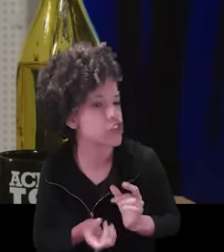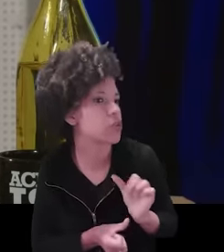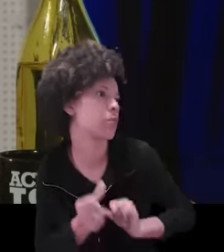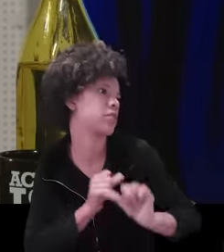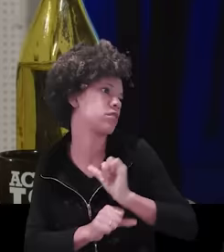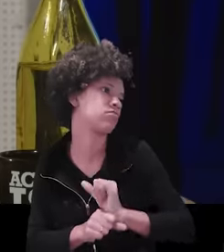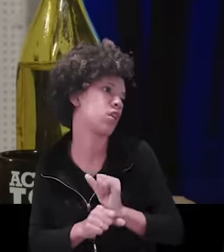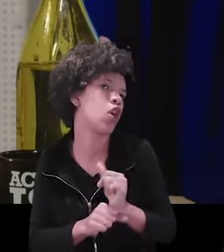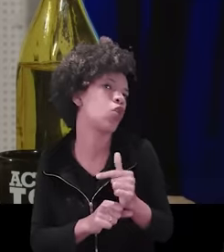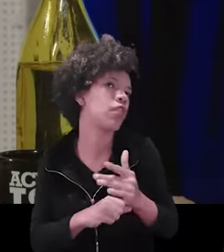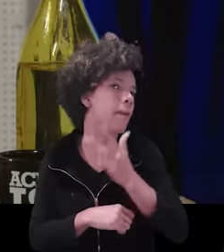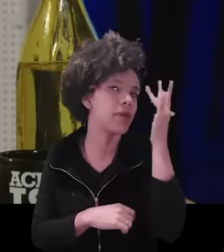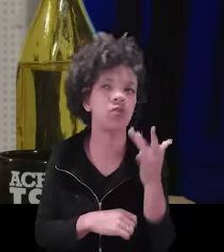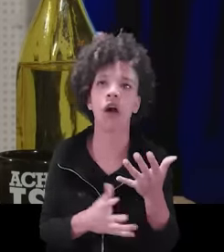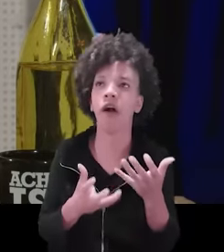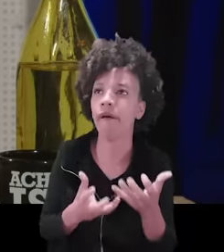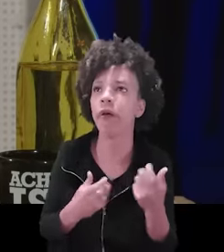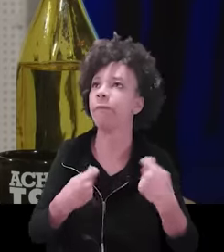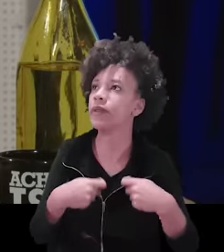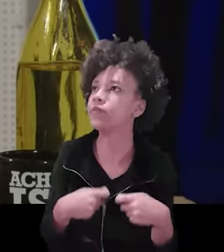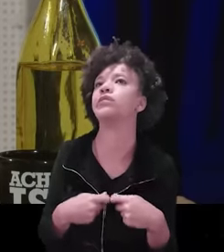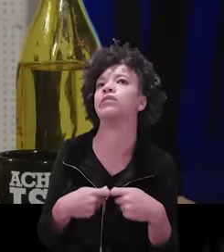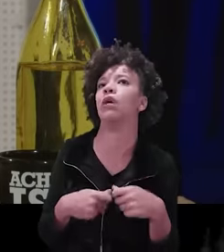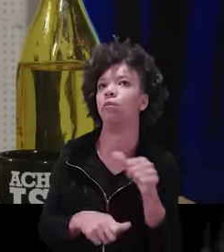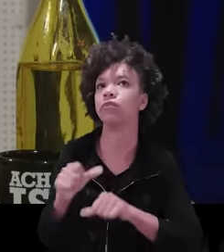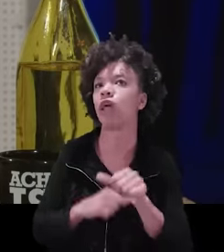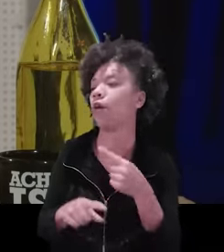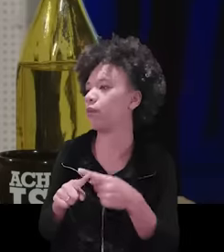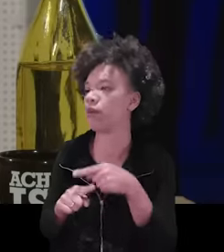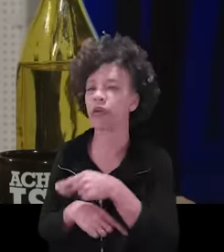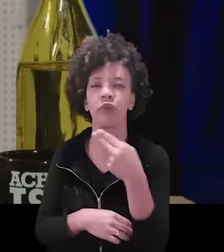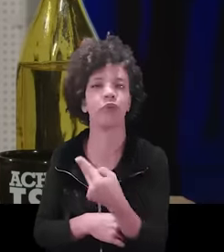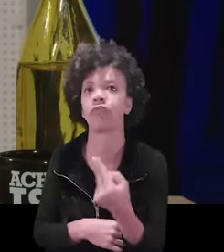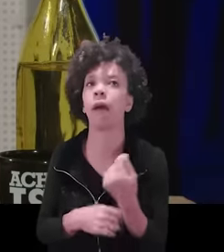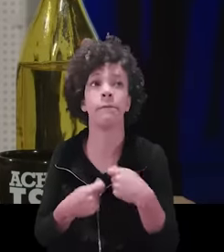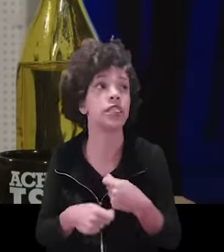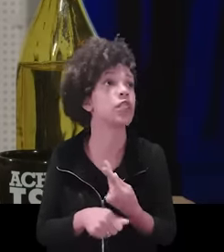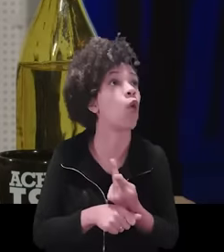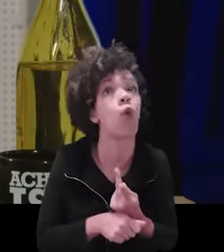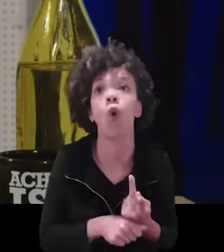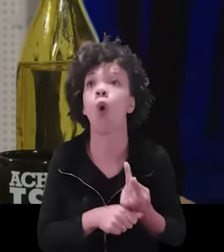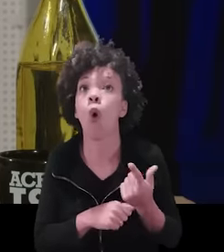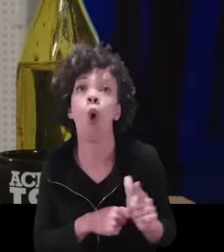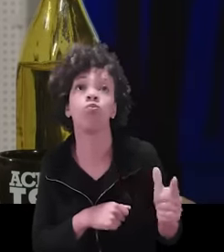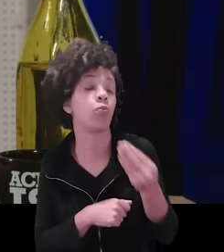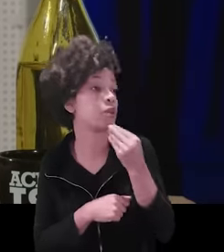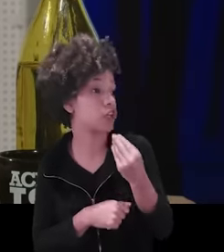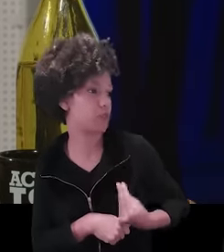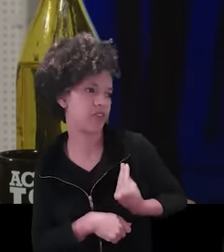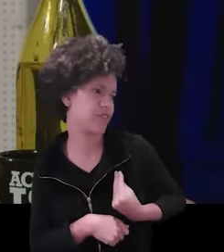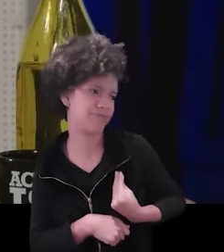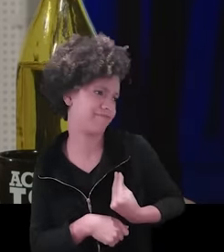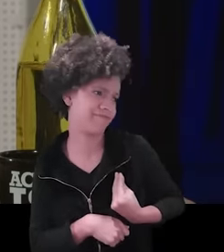investidores mudando não é mais só que ela pensa em buscar ai meu Deus é preciso mudar porque aqui não dá mais eu tenho que ir atrás de alguma alternativa para